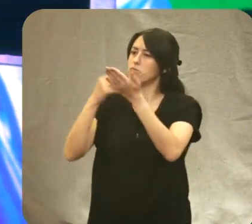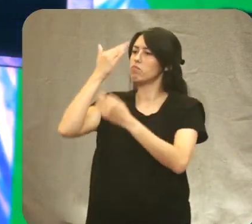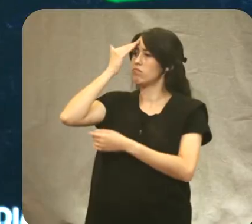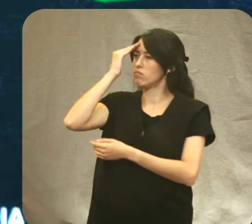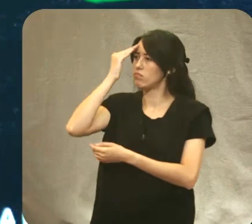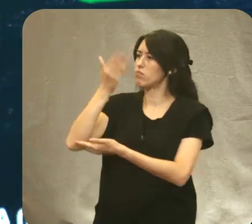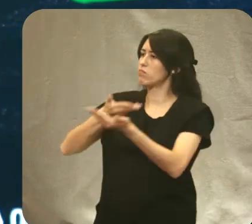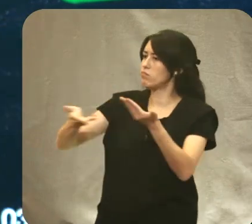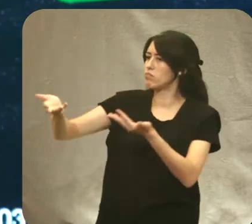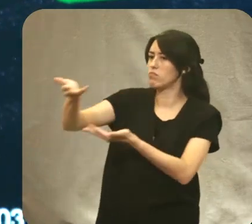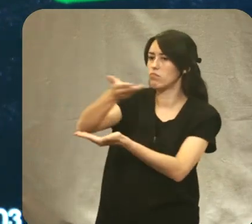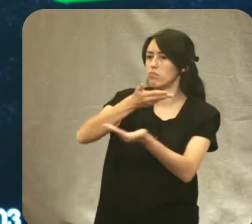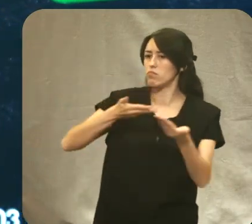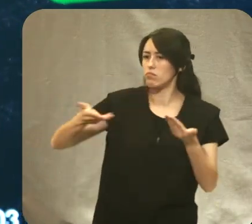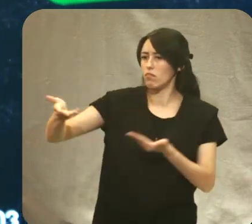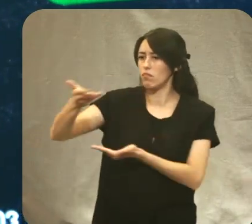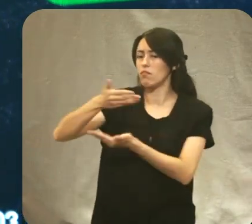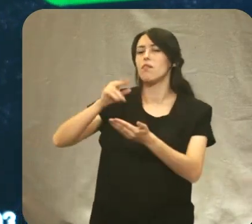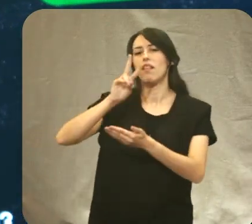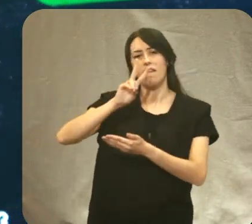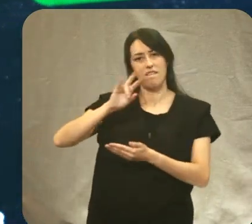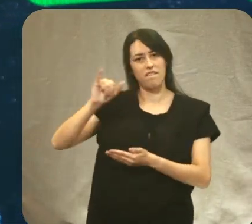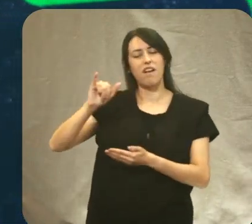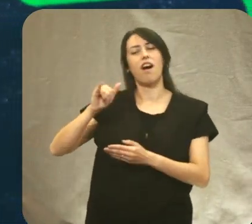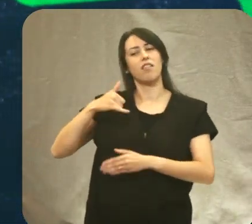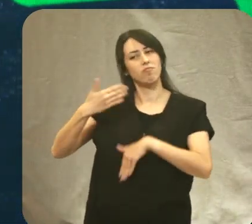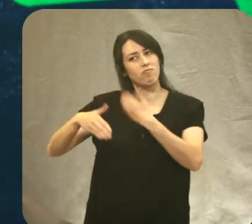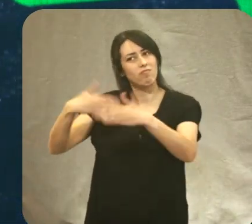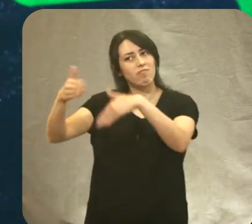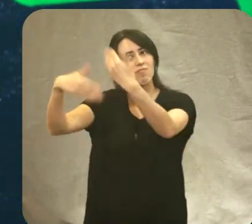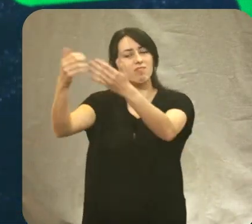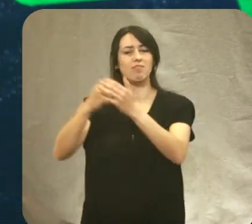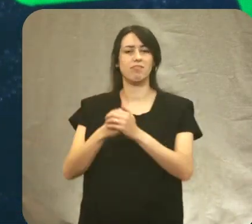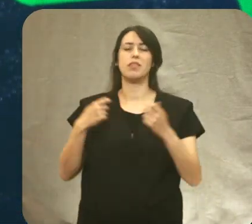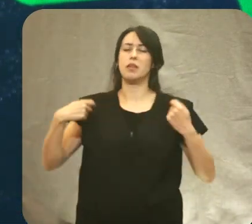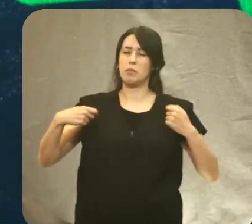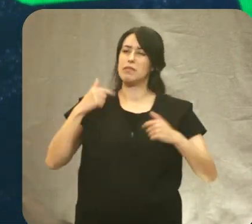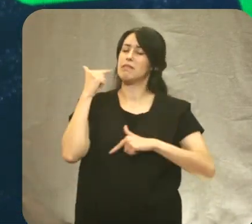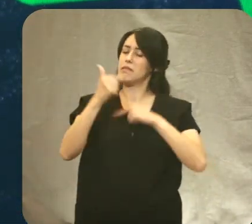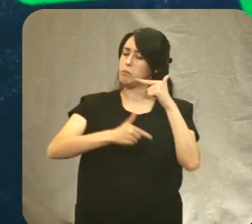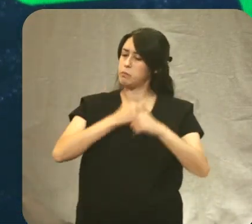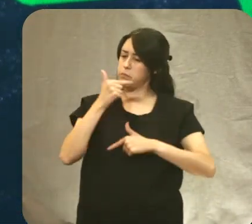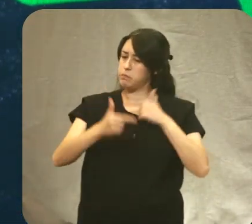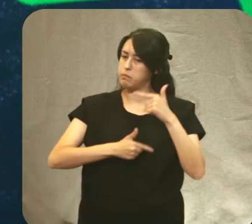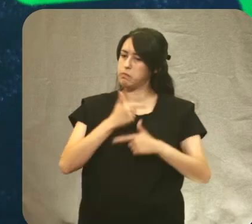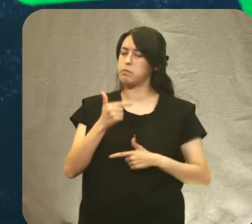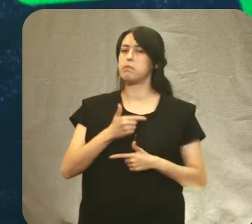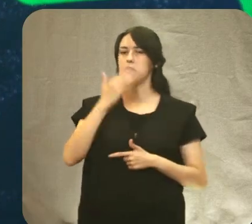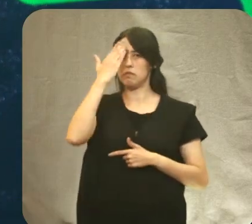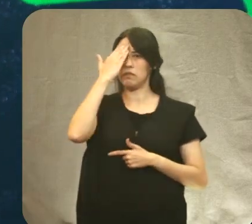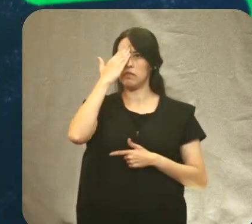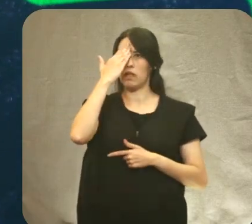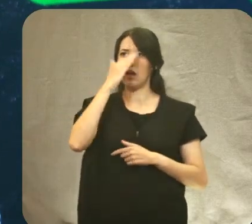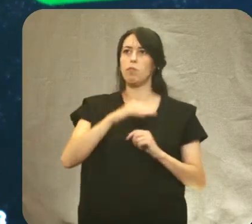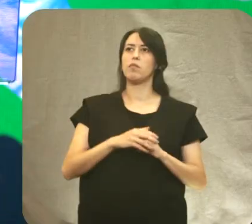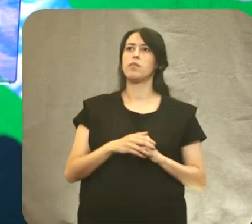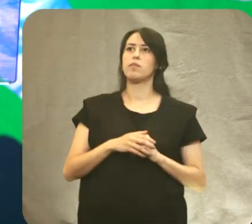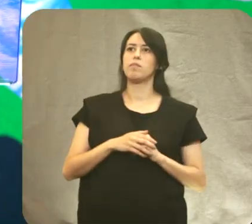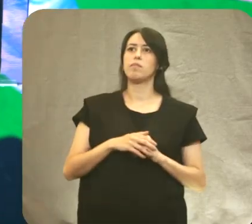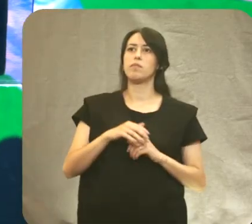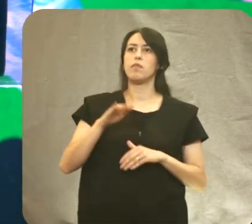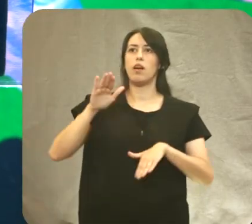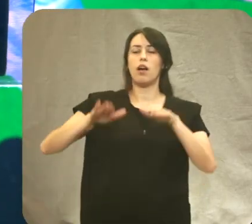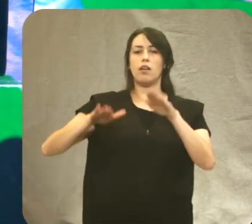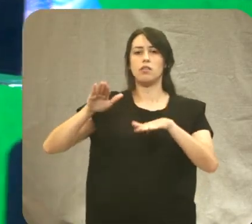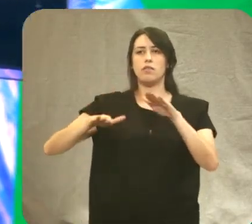que as coisas caminham. Dá trabalho porque envolve dedicação de tempo. Sabe, juntar pessoas que estão com